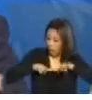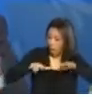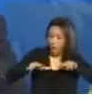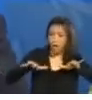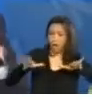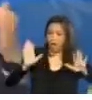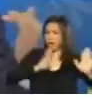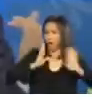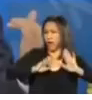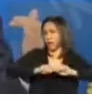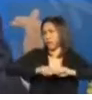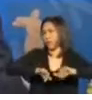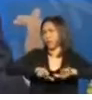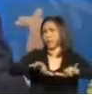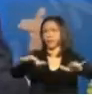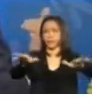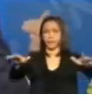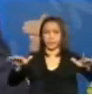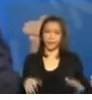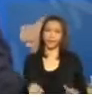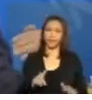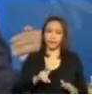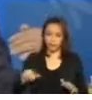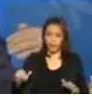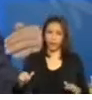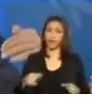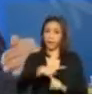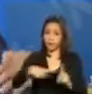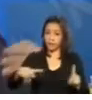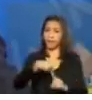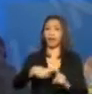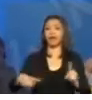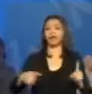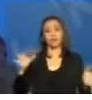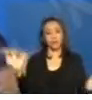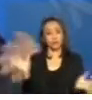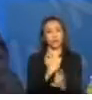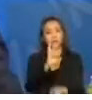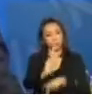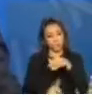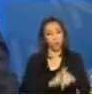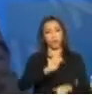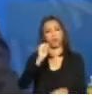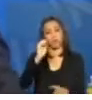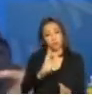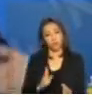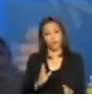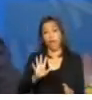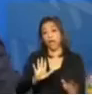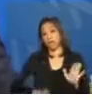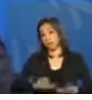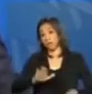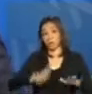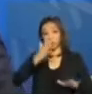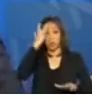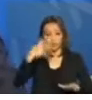rapidamente vai chegar na metade da população, na sua expansão, sem sintoma ou